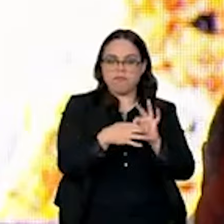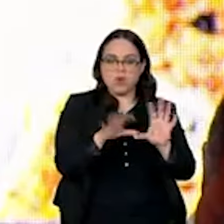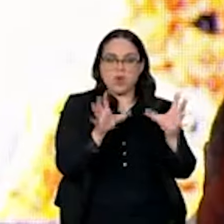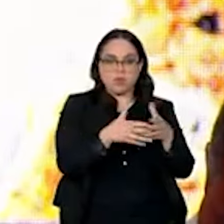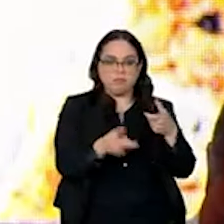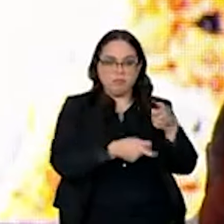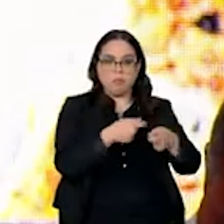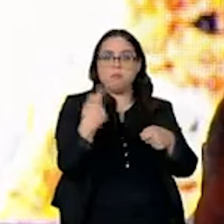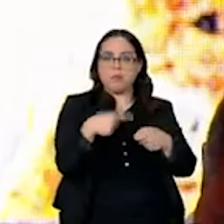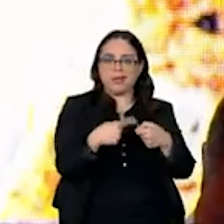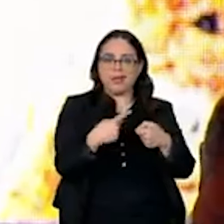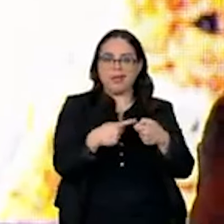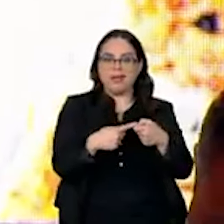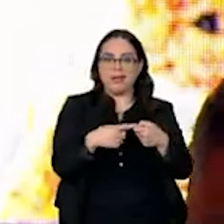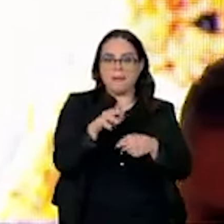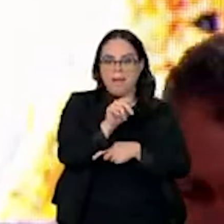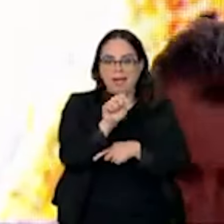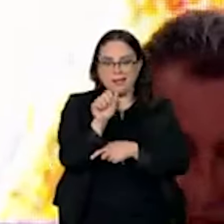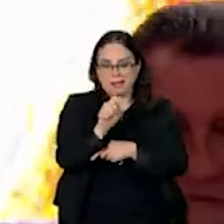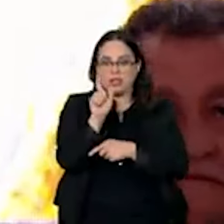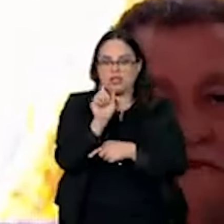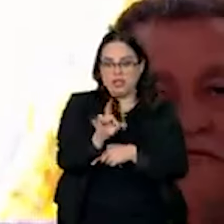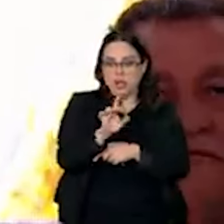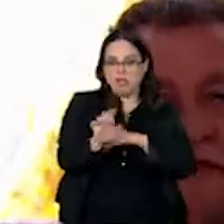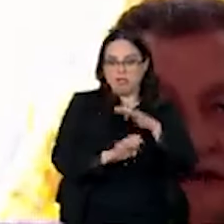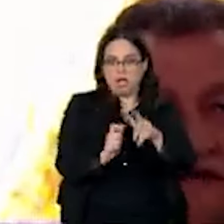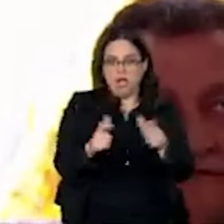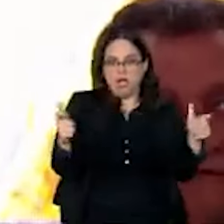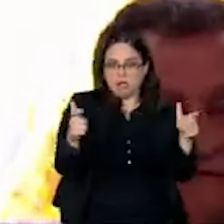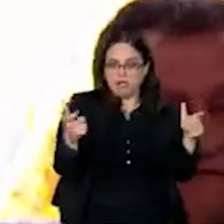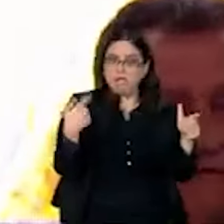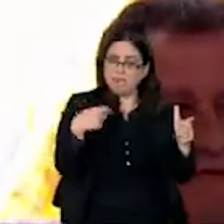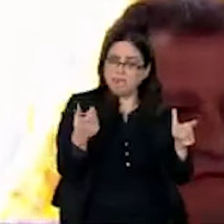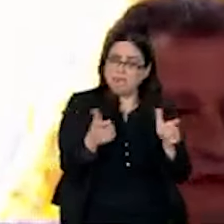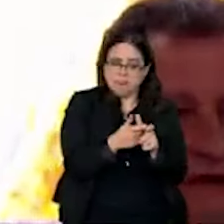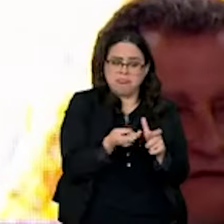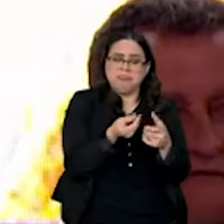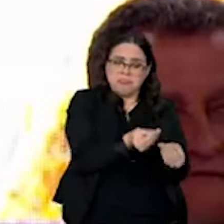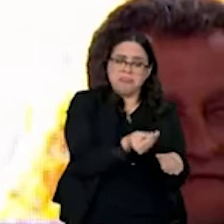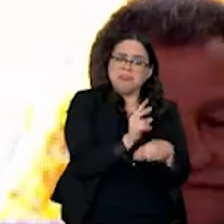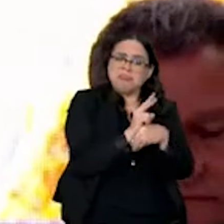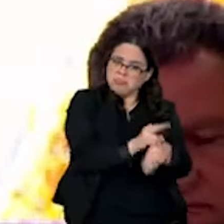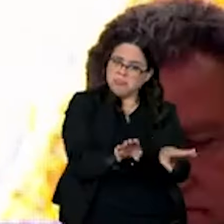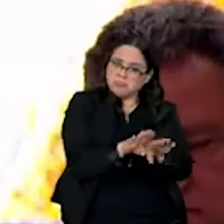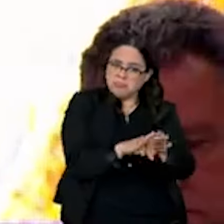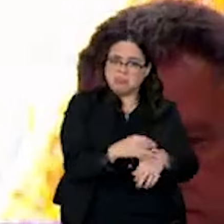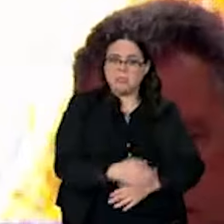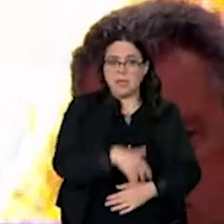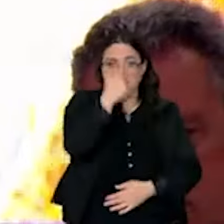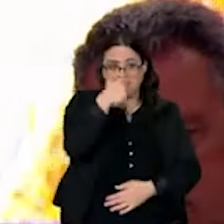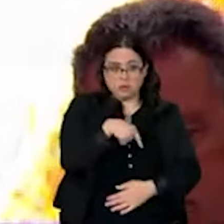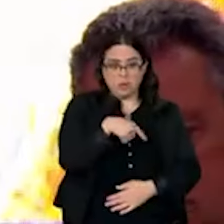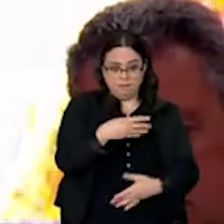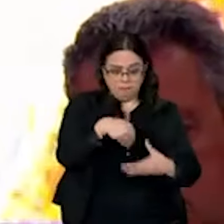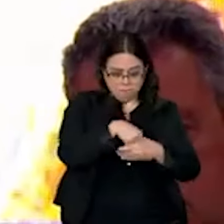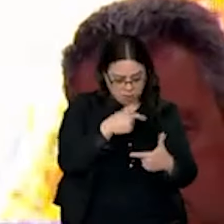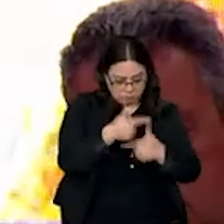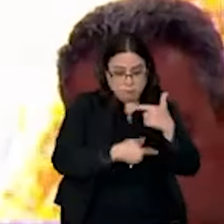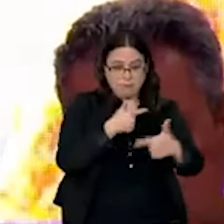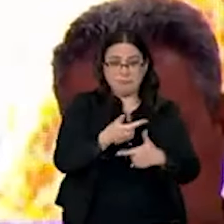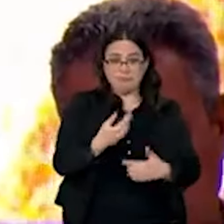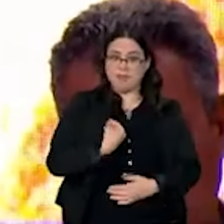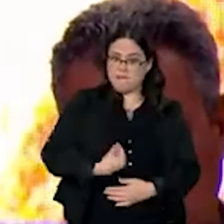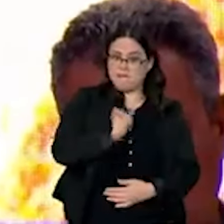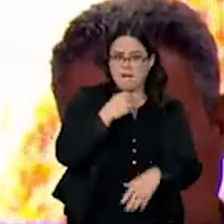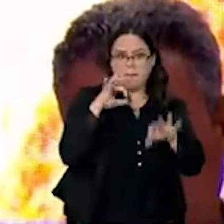BASA estava habituado a emprestar dinheiro só para grande e tem que emprestar para os pequenos, para as pessoas que trabalham para